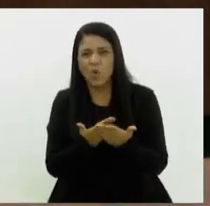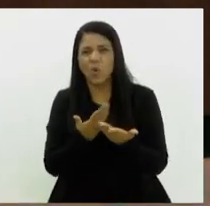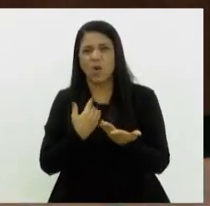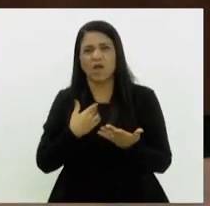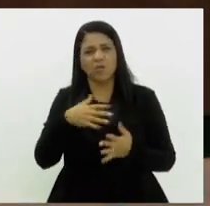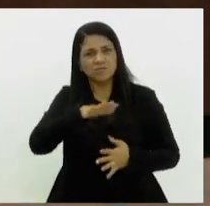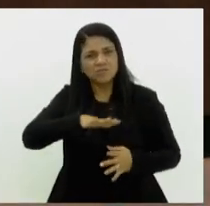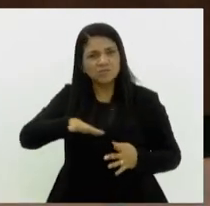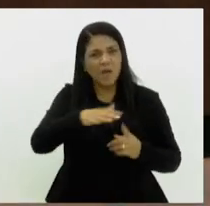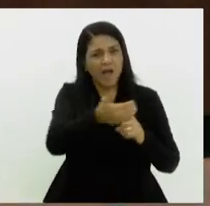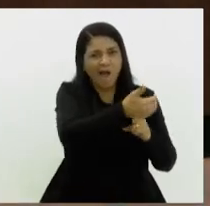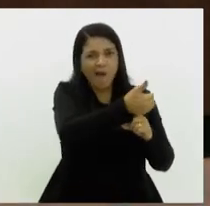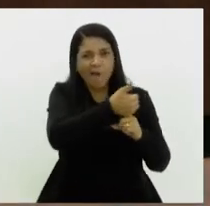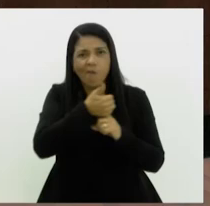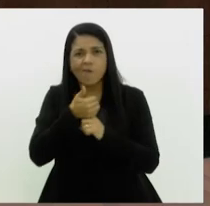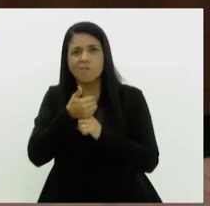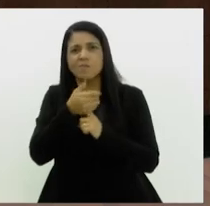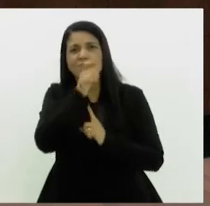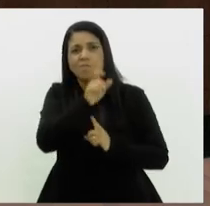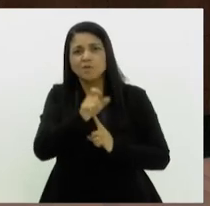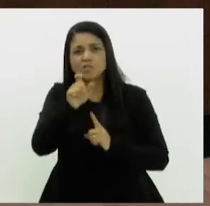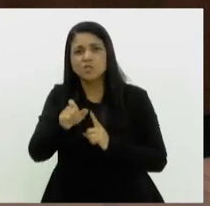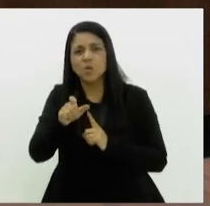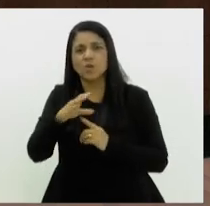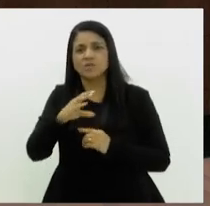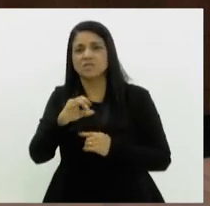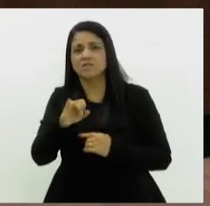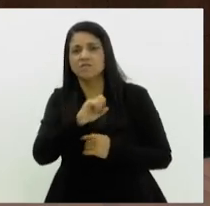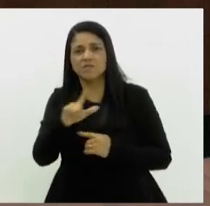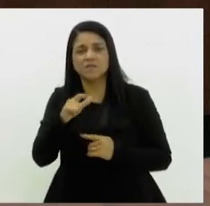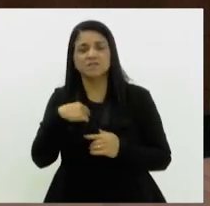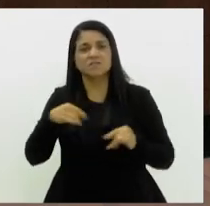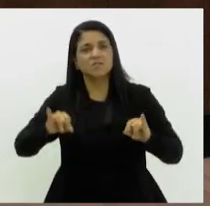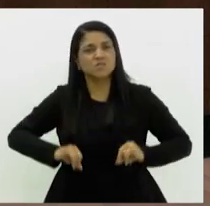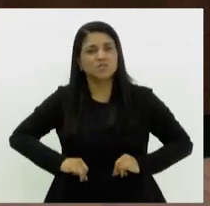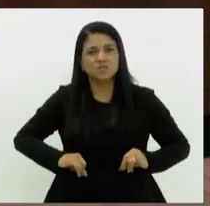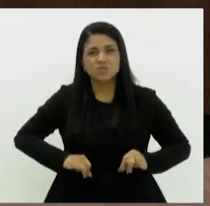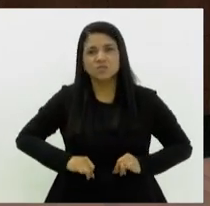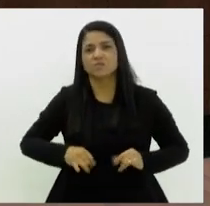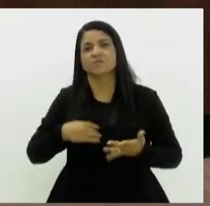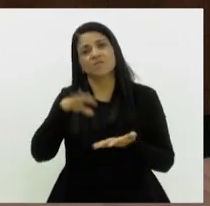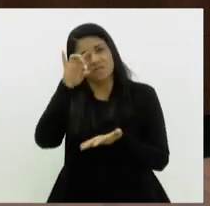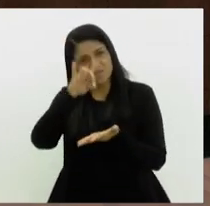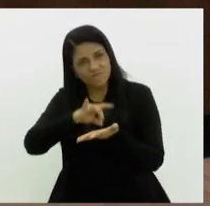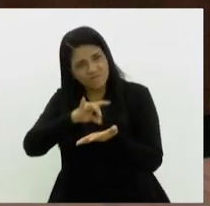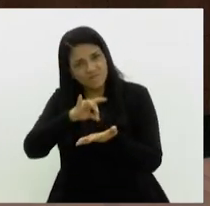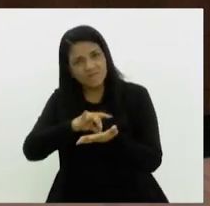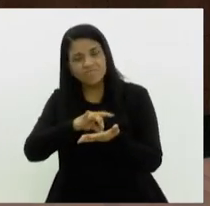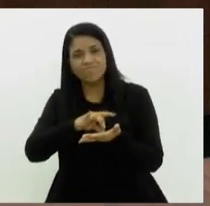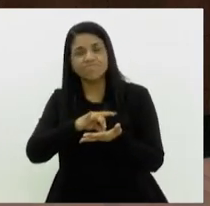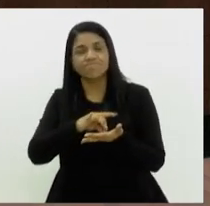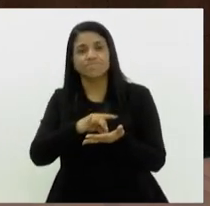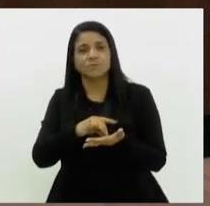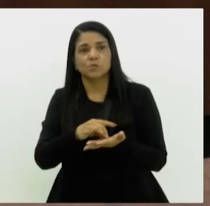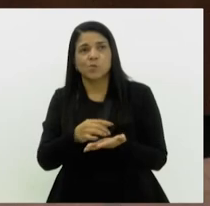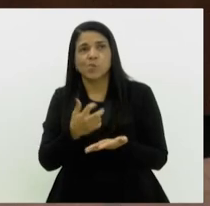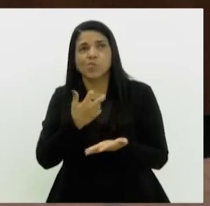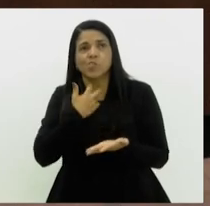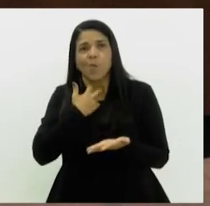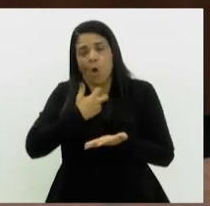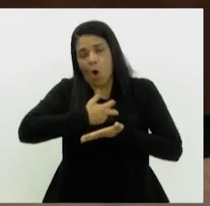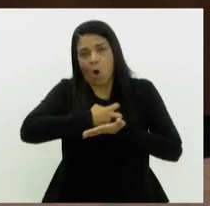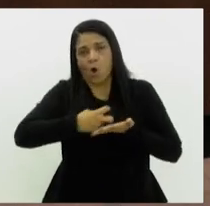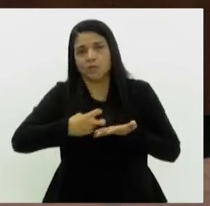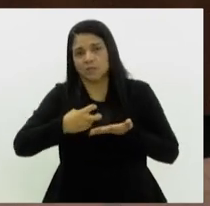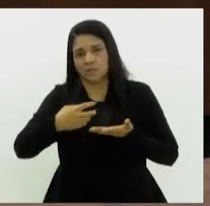acolhimento de civis que são os mais diretamente impactados. É bem verdade que a gente não deva condenar um Estado